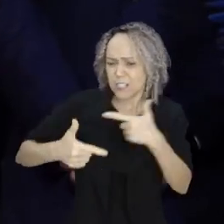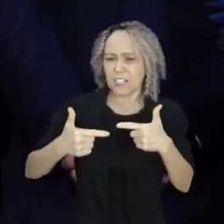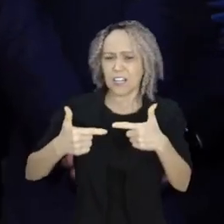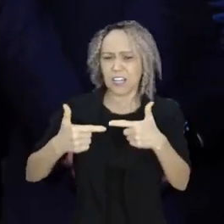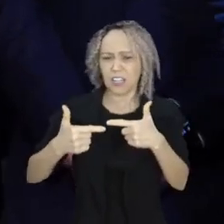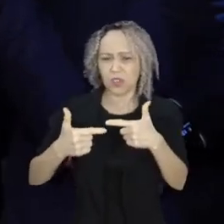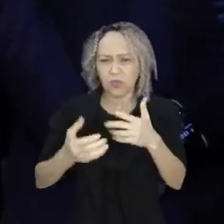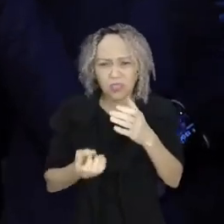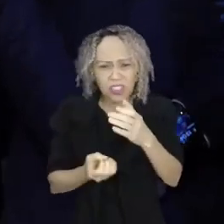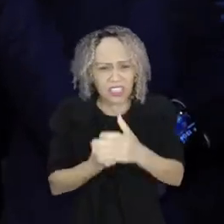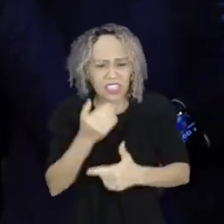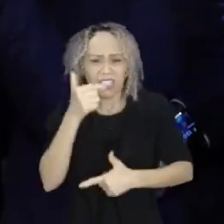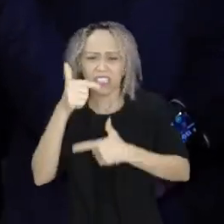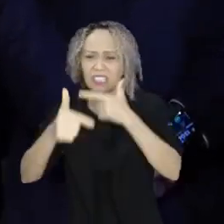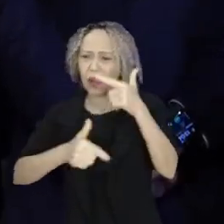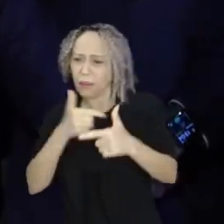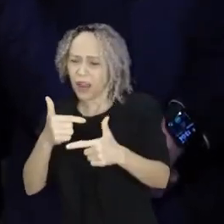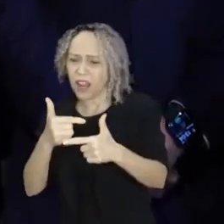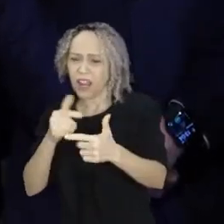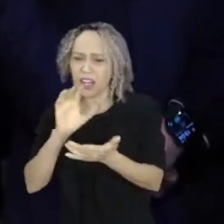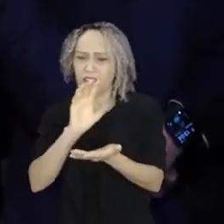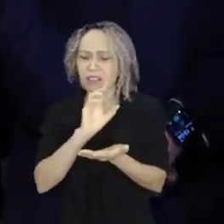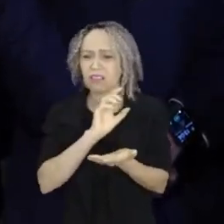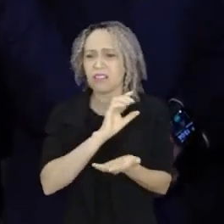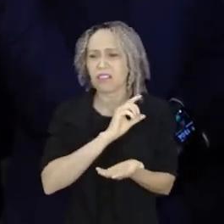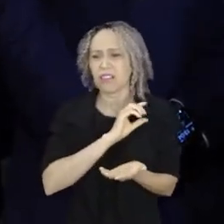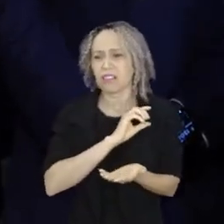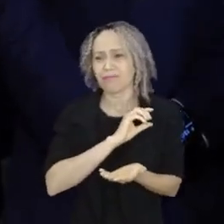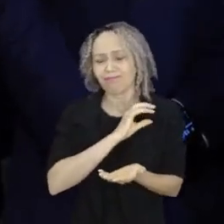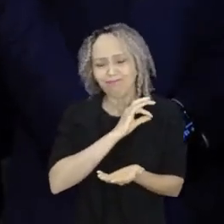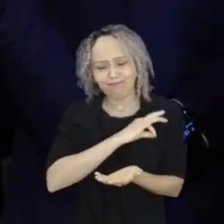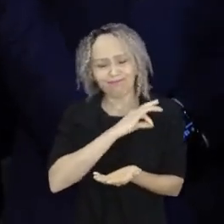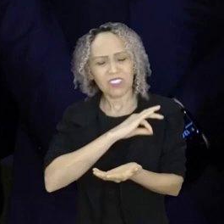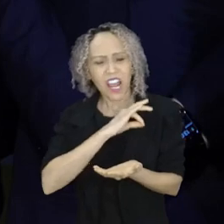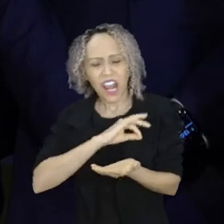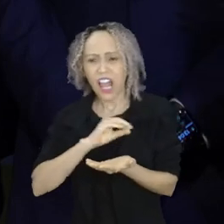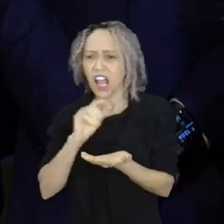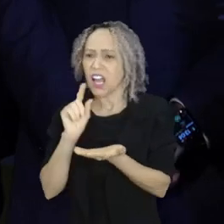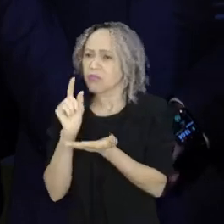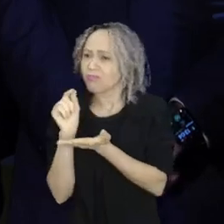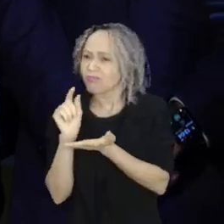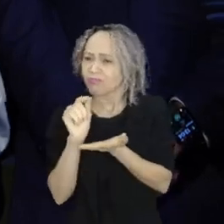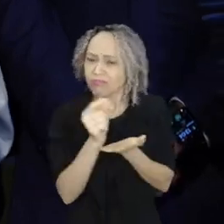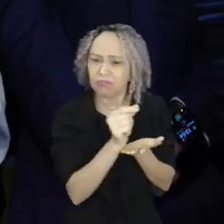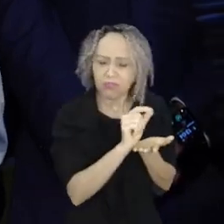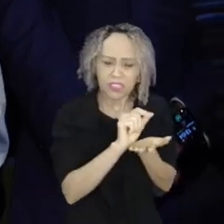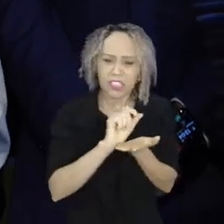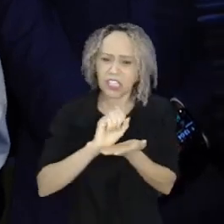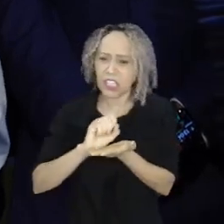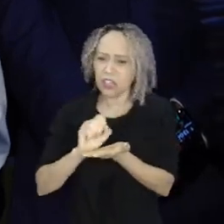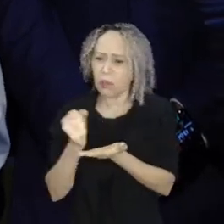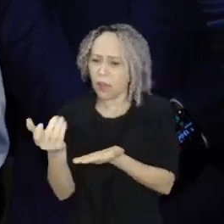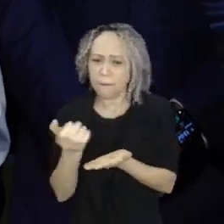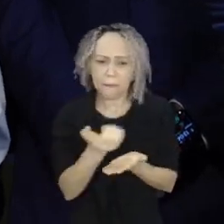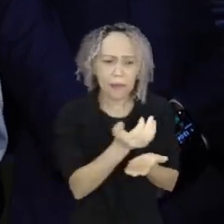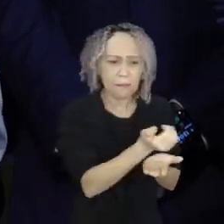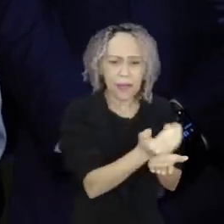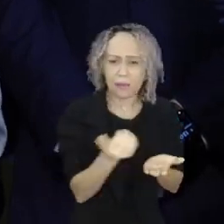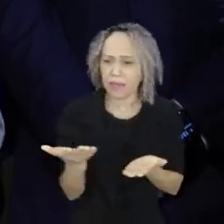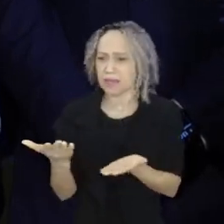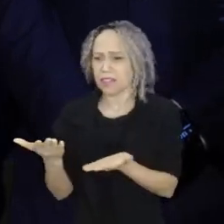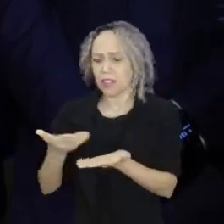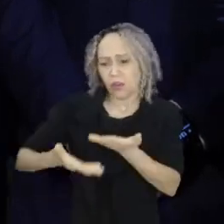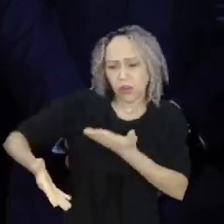direito de sofrer menos do que ele está sofrendo. Eu quero a todos os companheiros e as companheiras que foram nomeados agora,